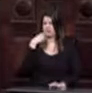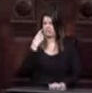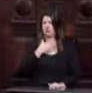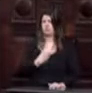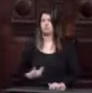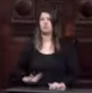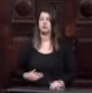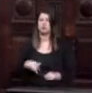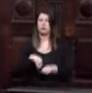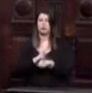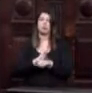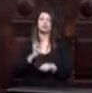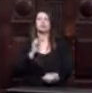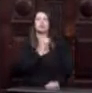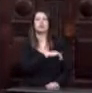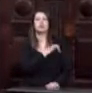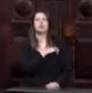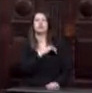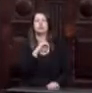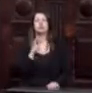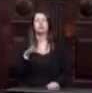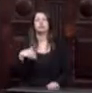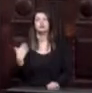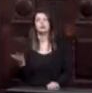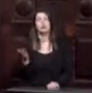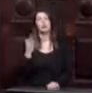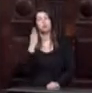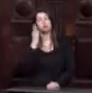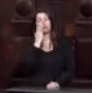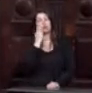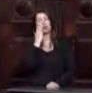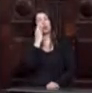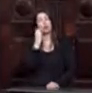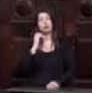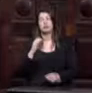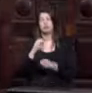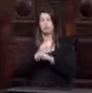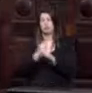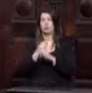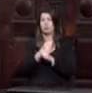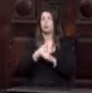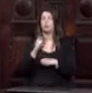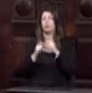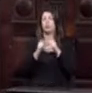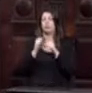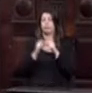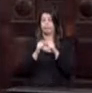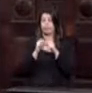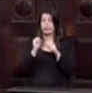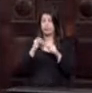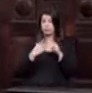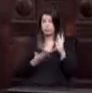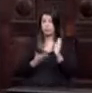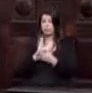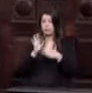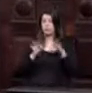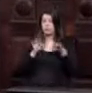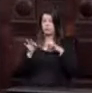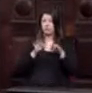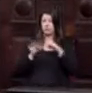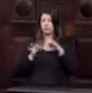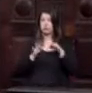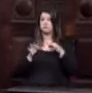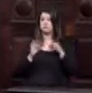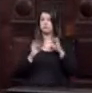do Estado do Rio de Janeiro. Pelas nossas contas, caso seja aprovada o projeto de lei da maneira como